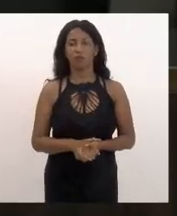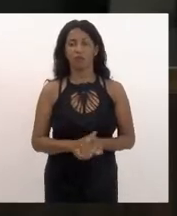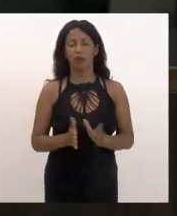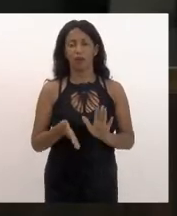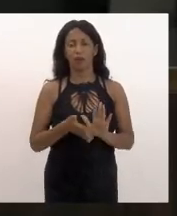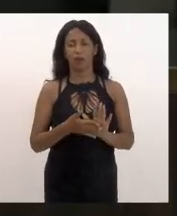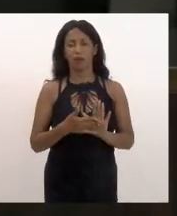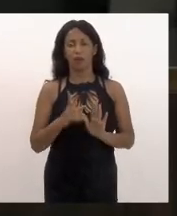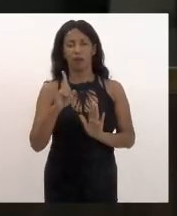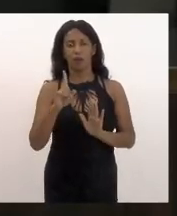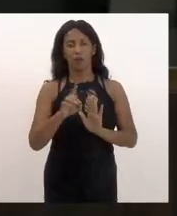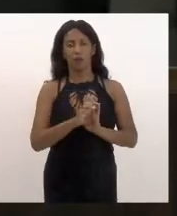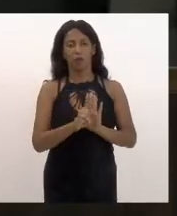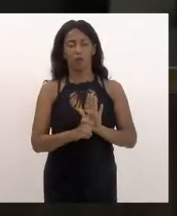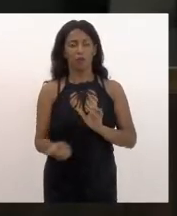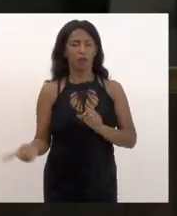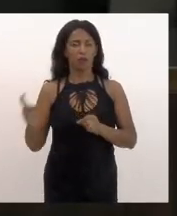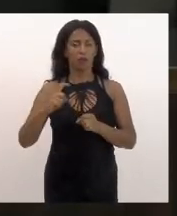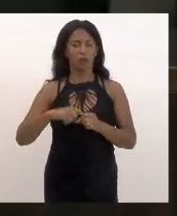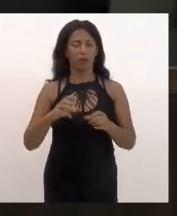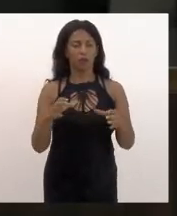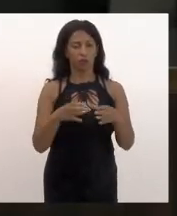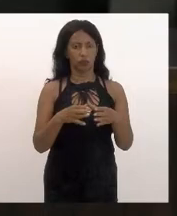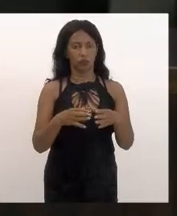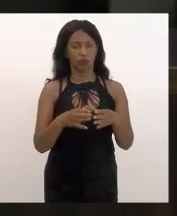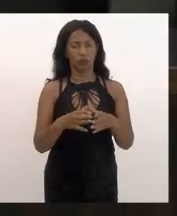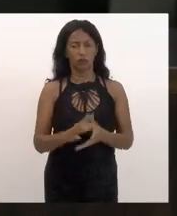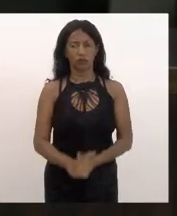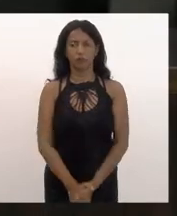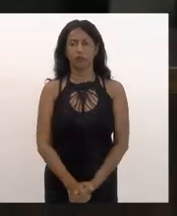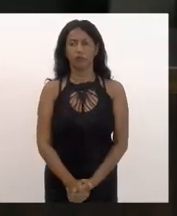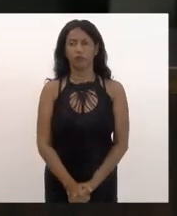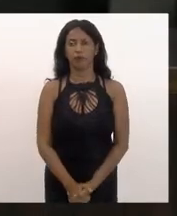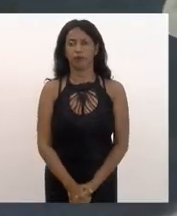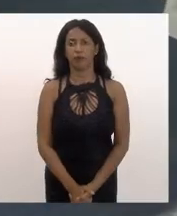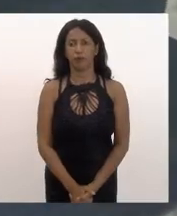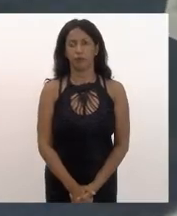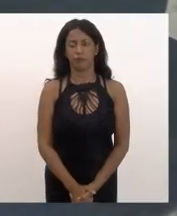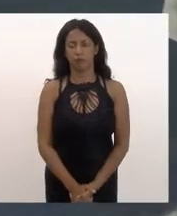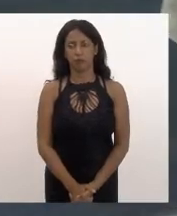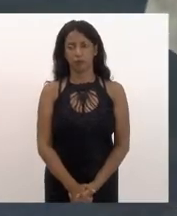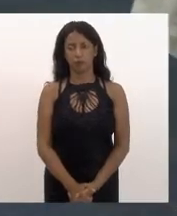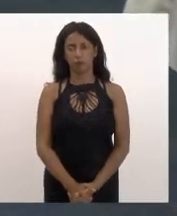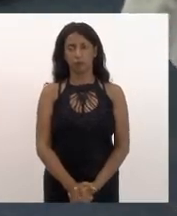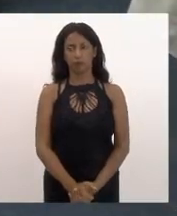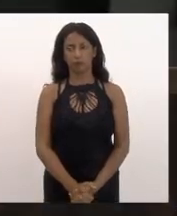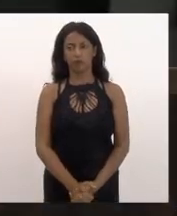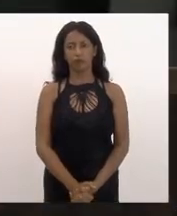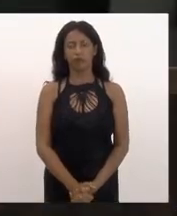pode voltar? Receber uma emenda e retorna às comissões. Não, volta semana que vem? Obrigado.